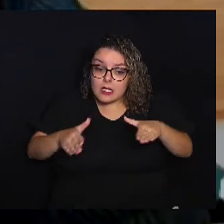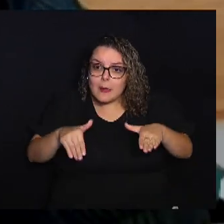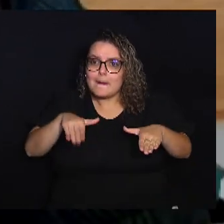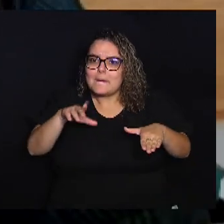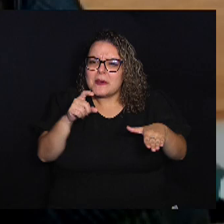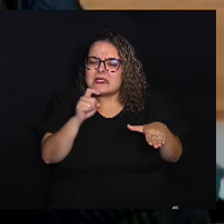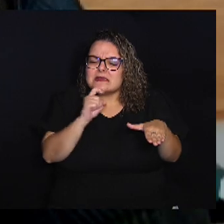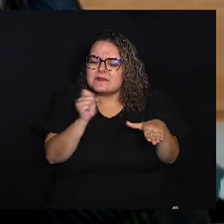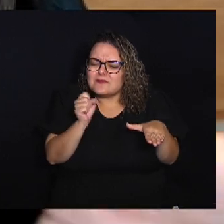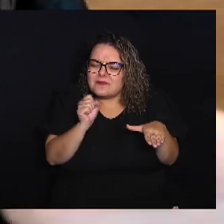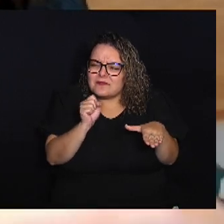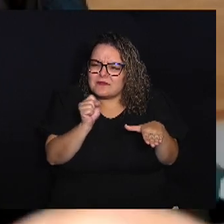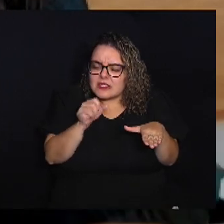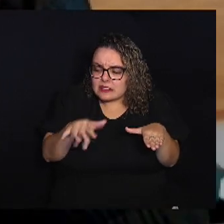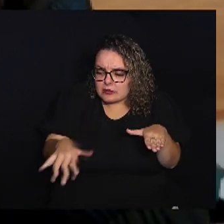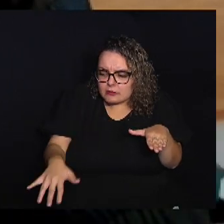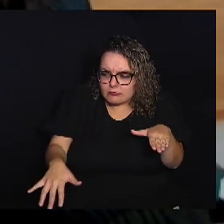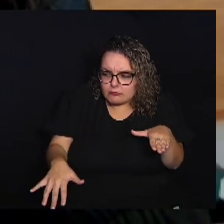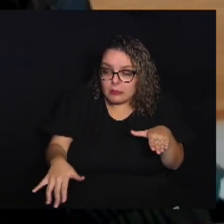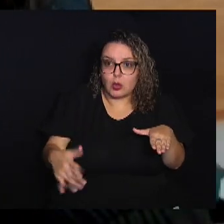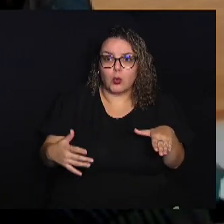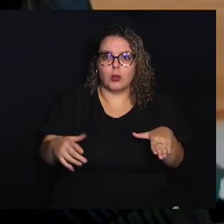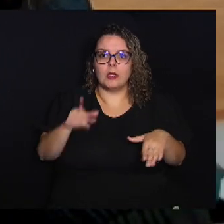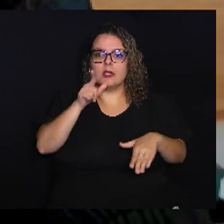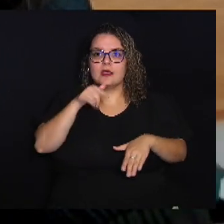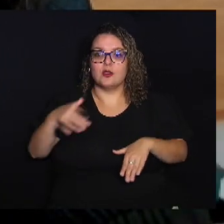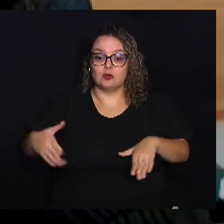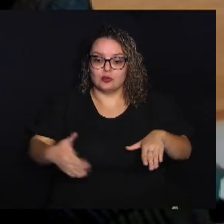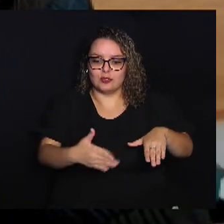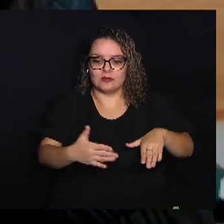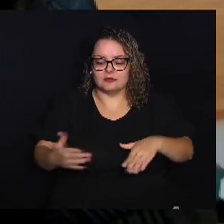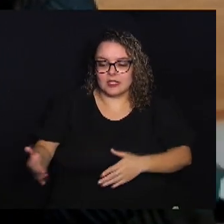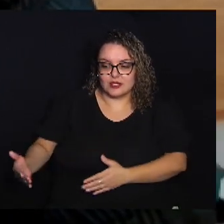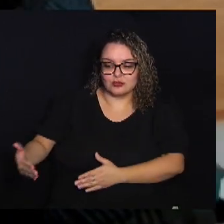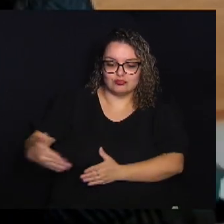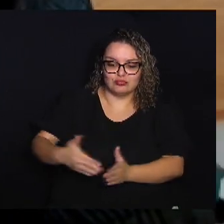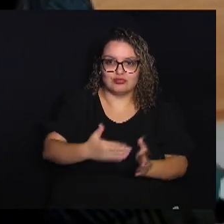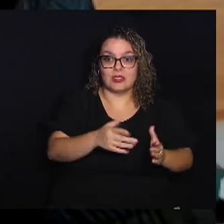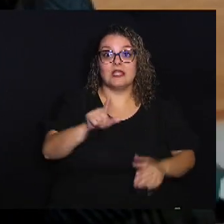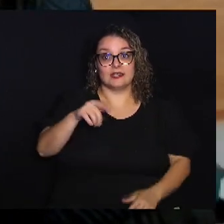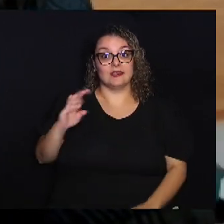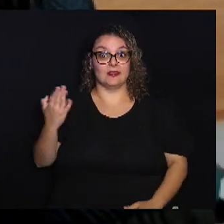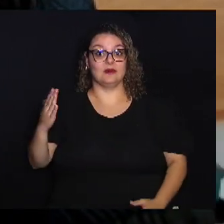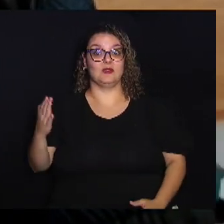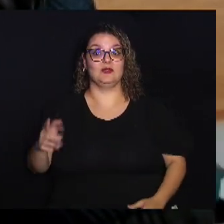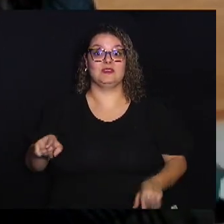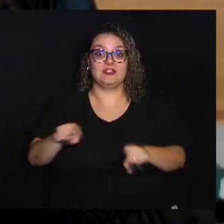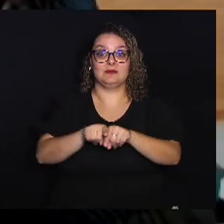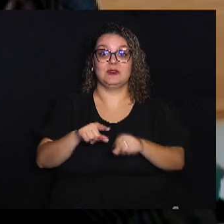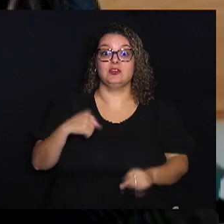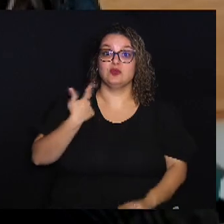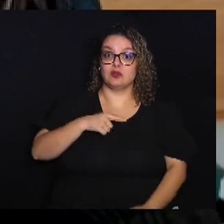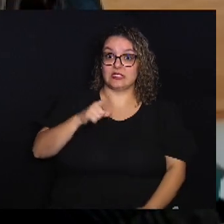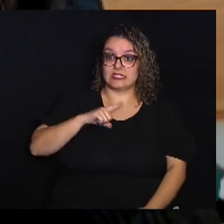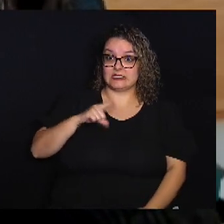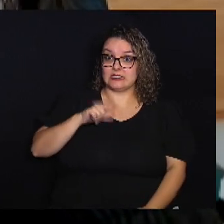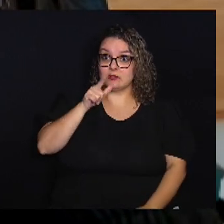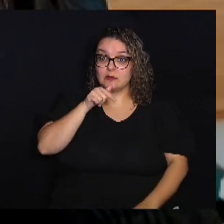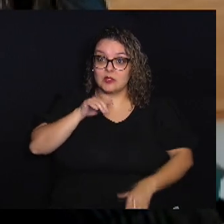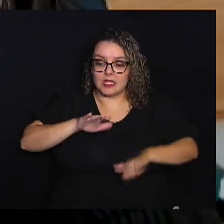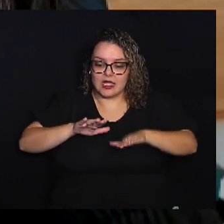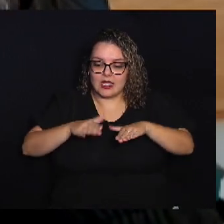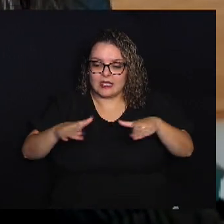mais gelada e trazia mais peixes. Esse é até um fenômeno legal da biologia, que é quando nós temos água gelada